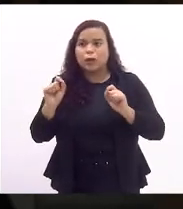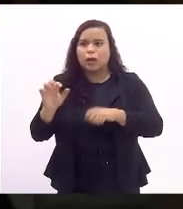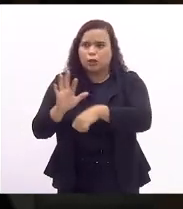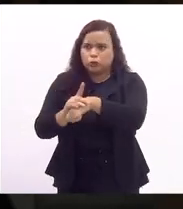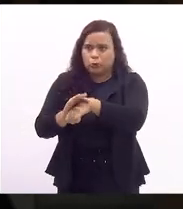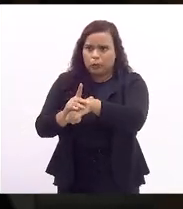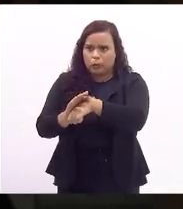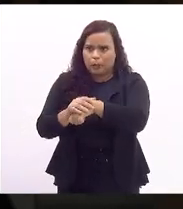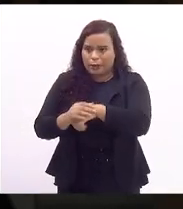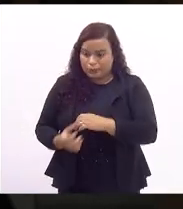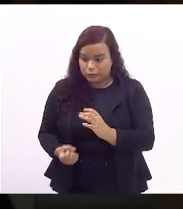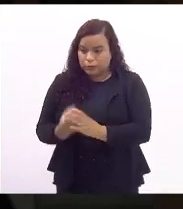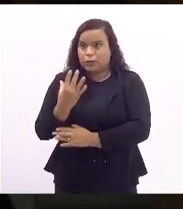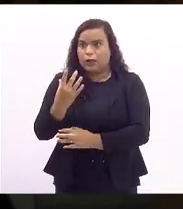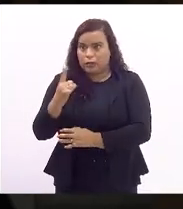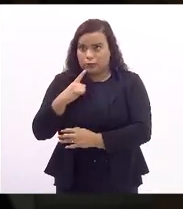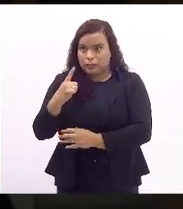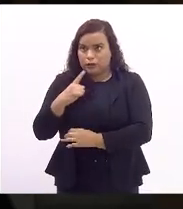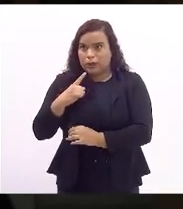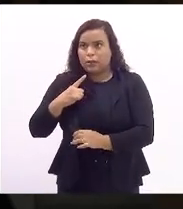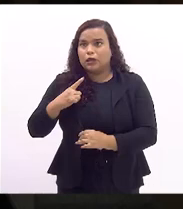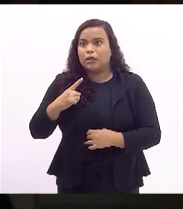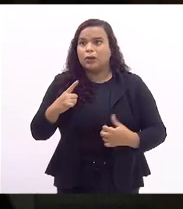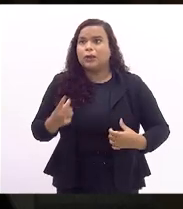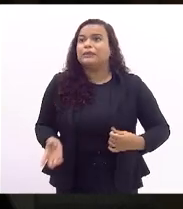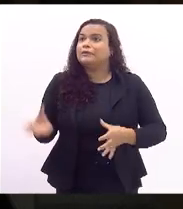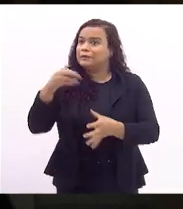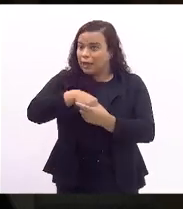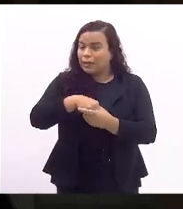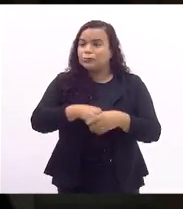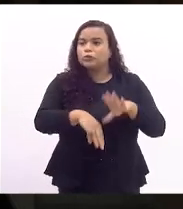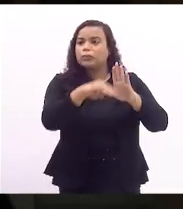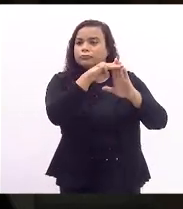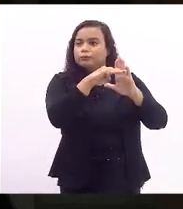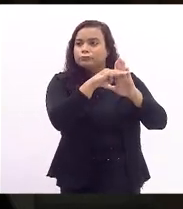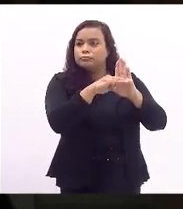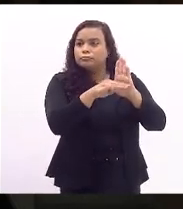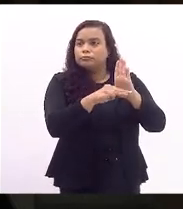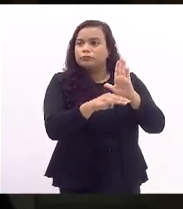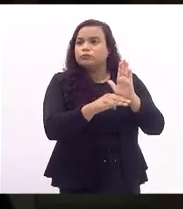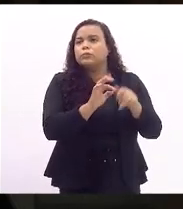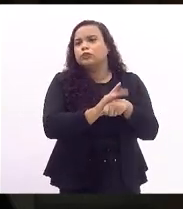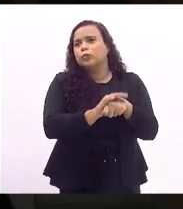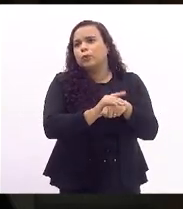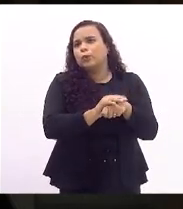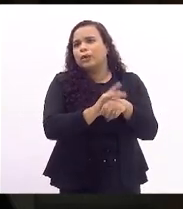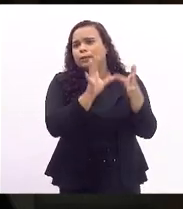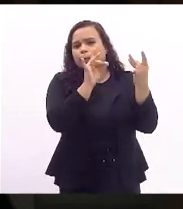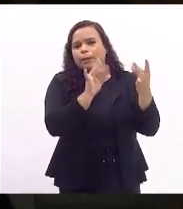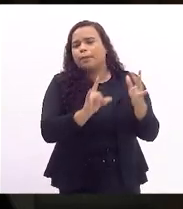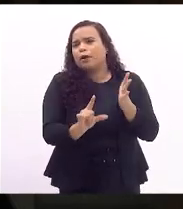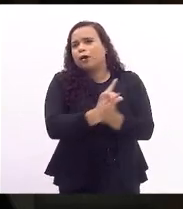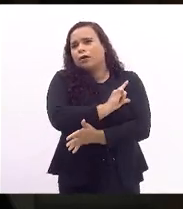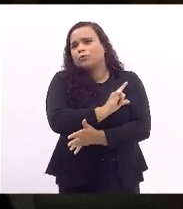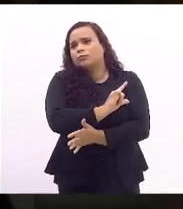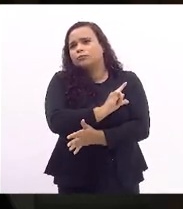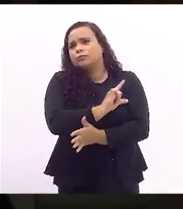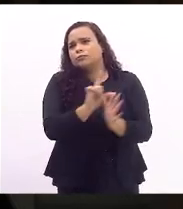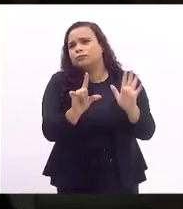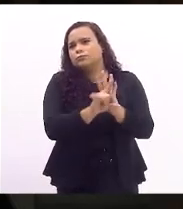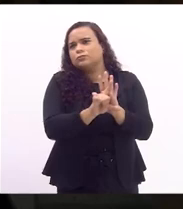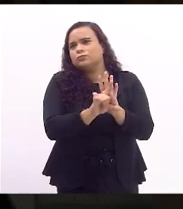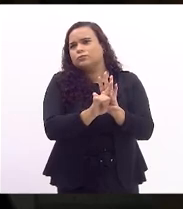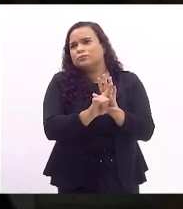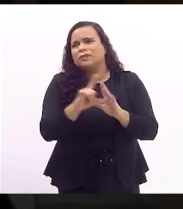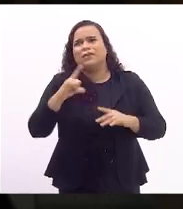que você se acometeu esteja no rol das doenças ali definidas a